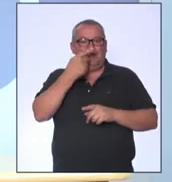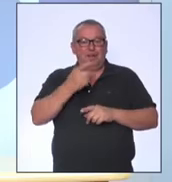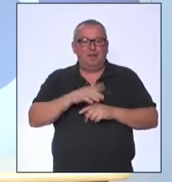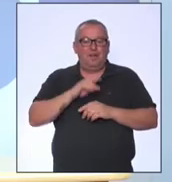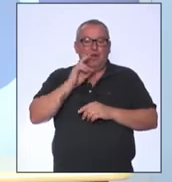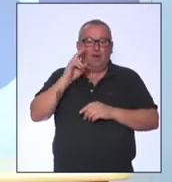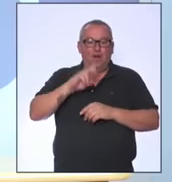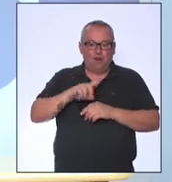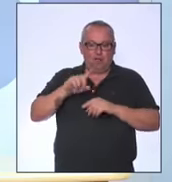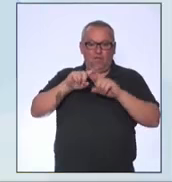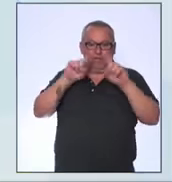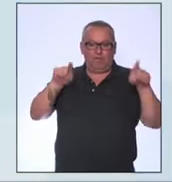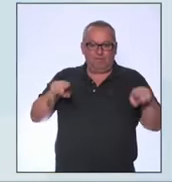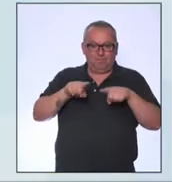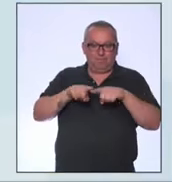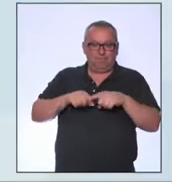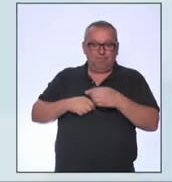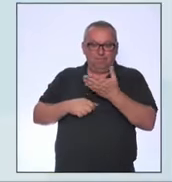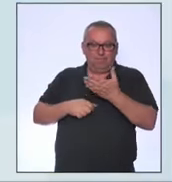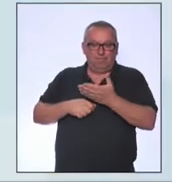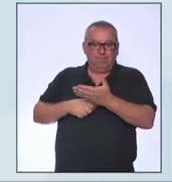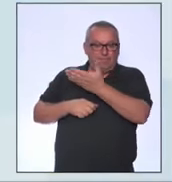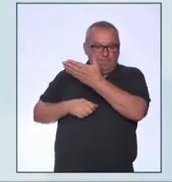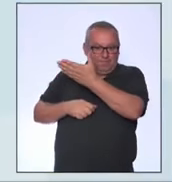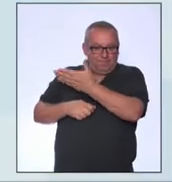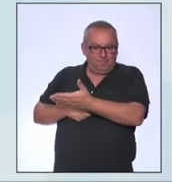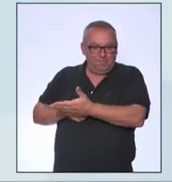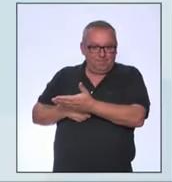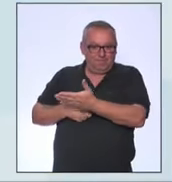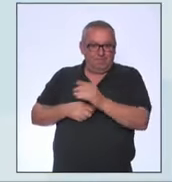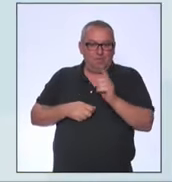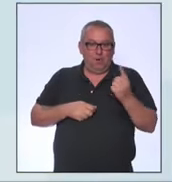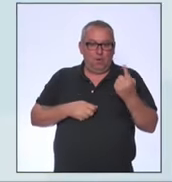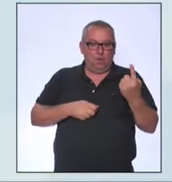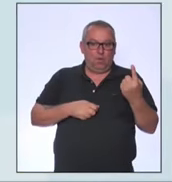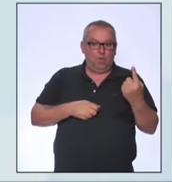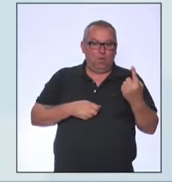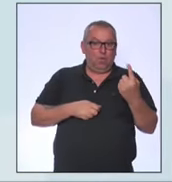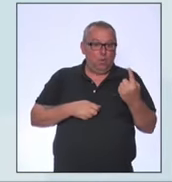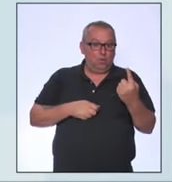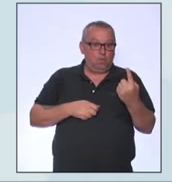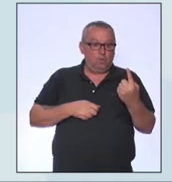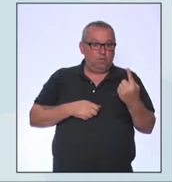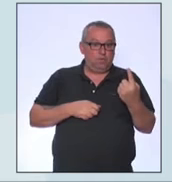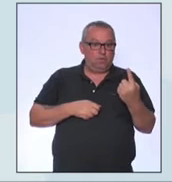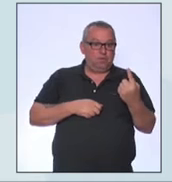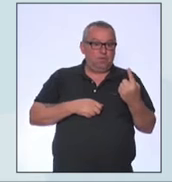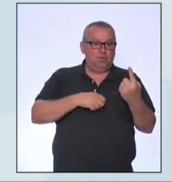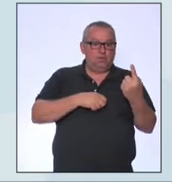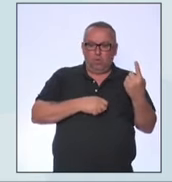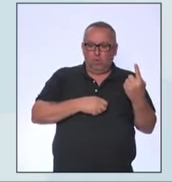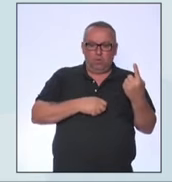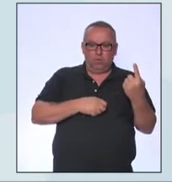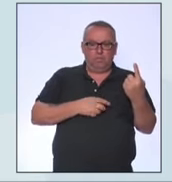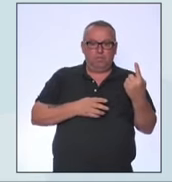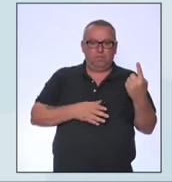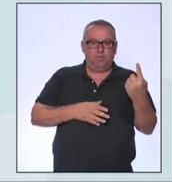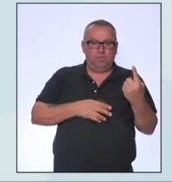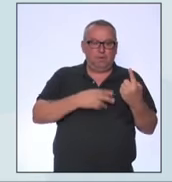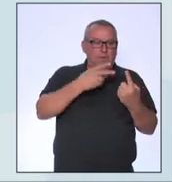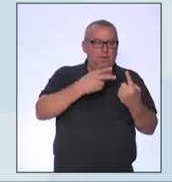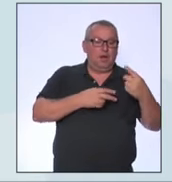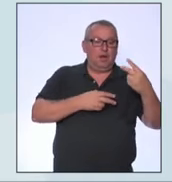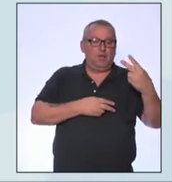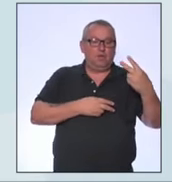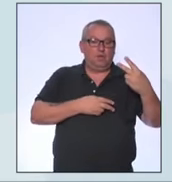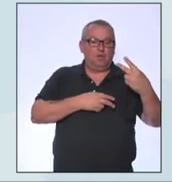ao observe a imagem da quadrado, elevado ao atividade. cubo. Perfeito, Isaac. Olha só, a primeira é 1 ao cubo. 1 ao cubo é 1. A segunda é 2